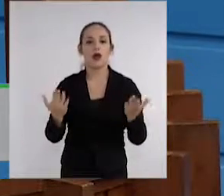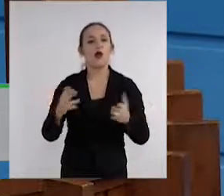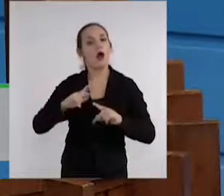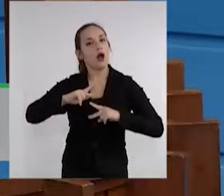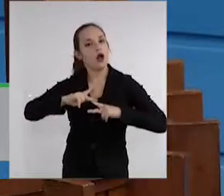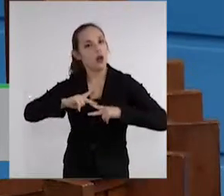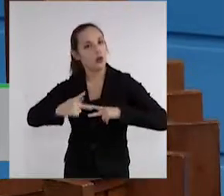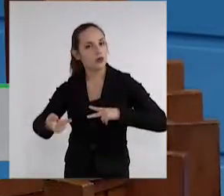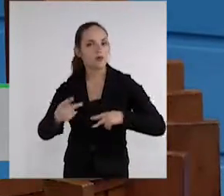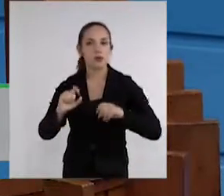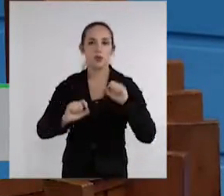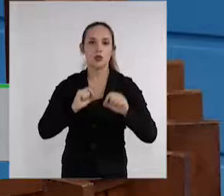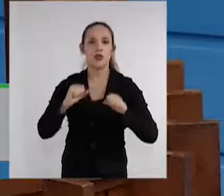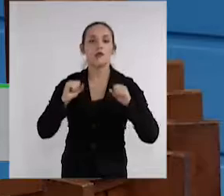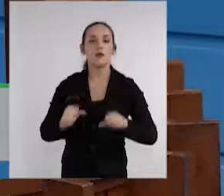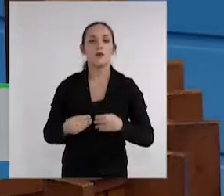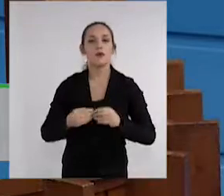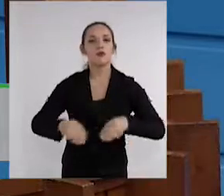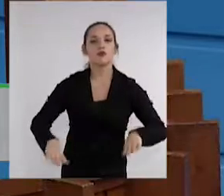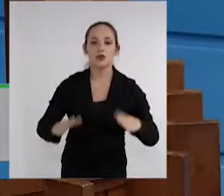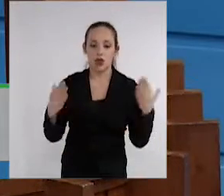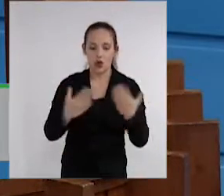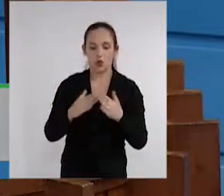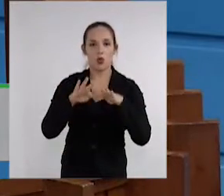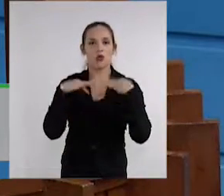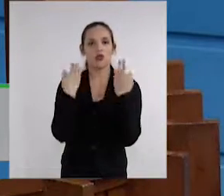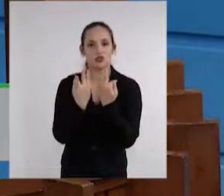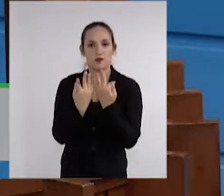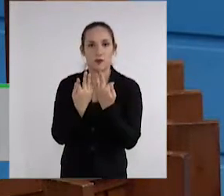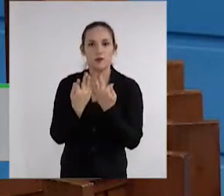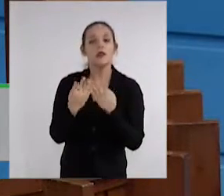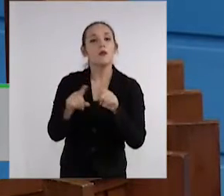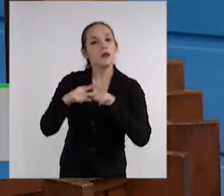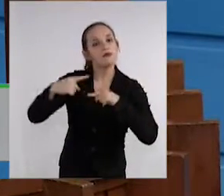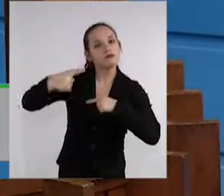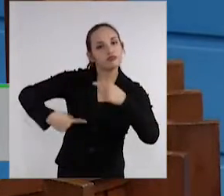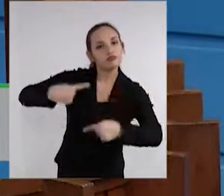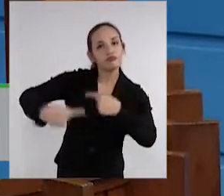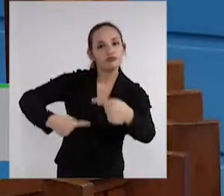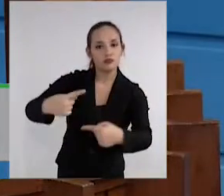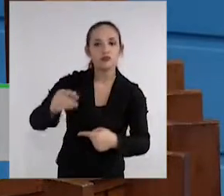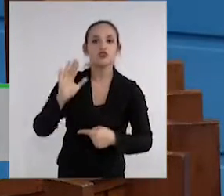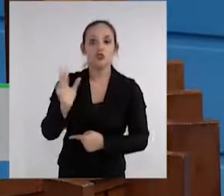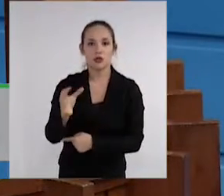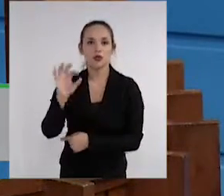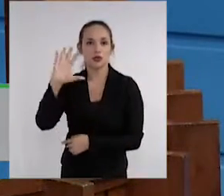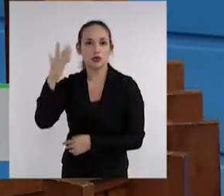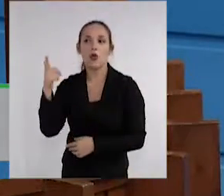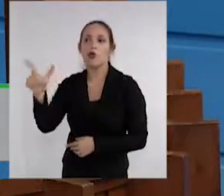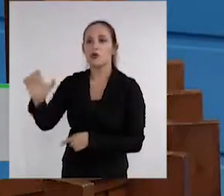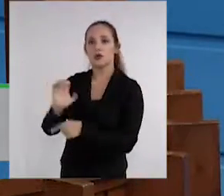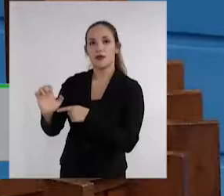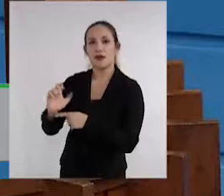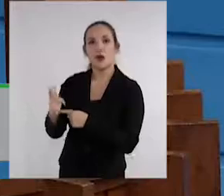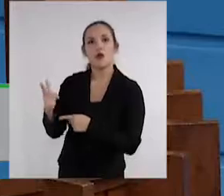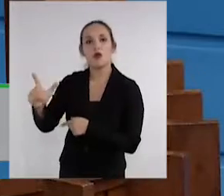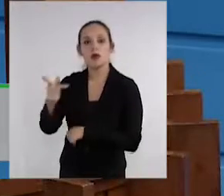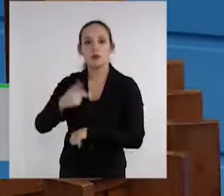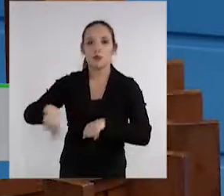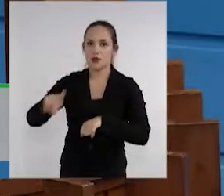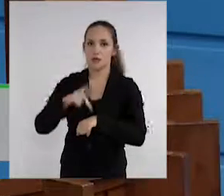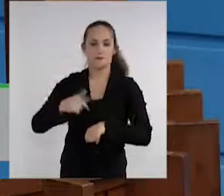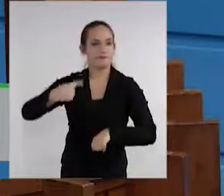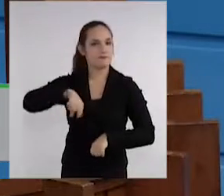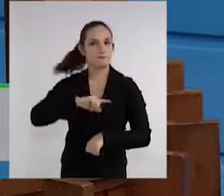dos danos para a nossa geração e para as gerações futuras principalmente, que já ocorreram em outros estados, em outros países e que nós